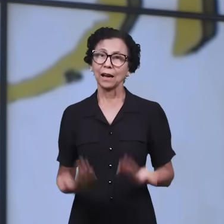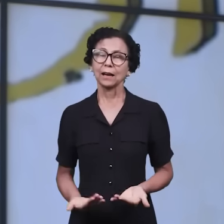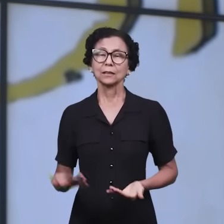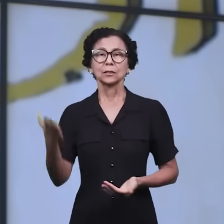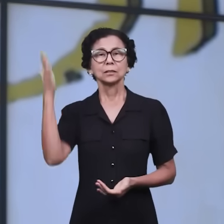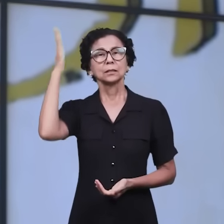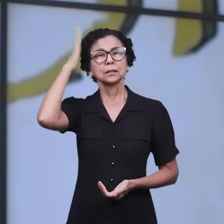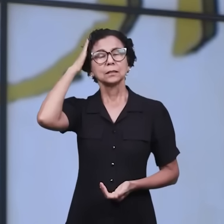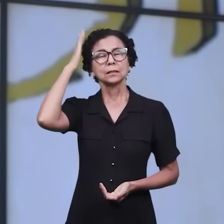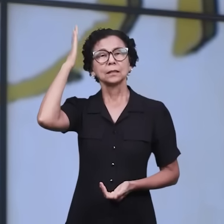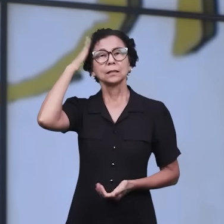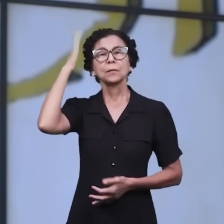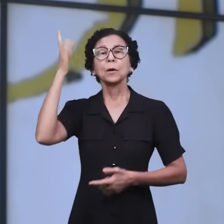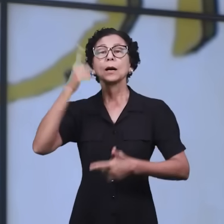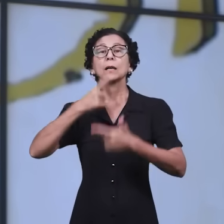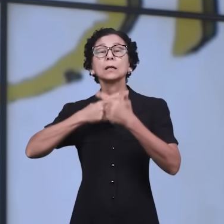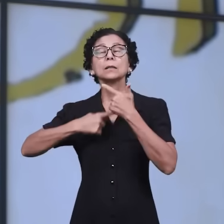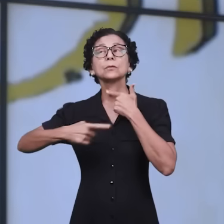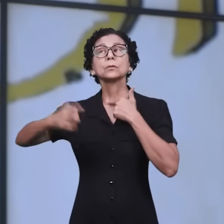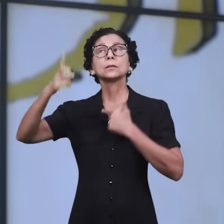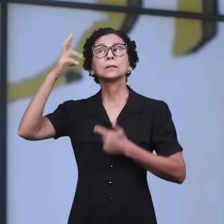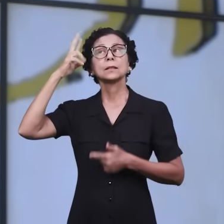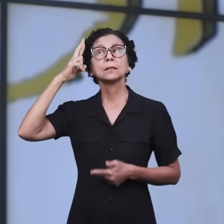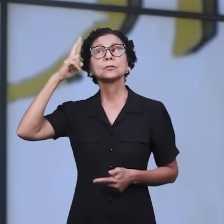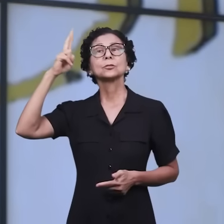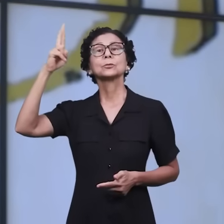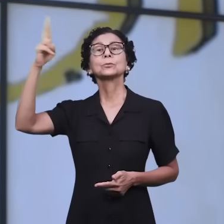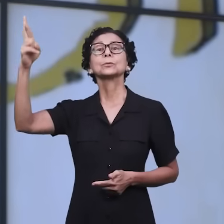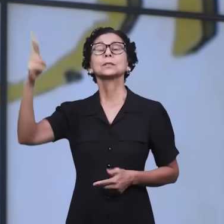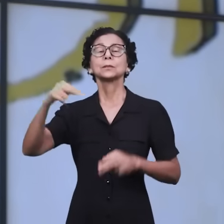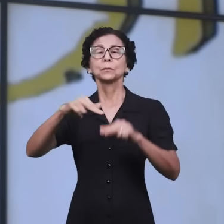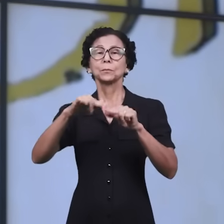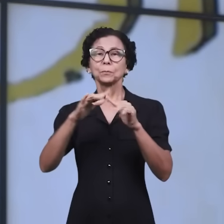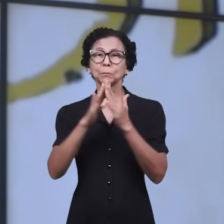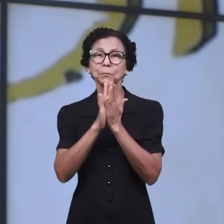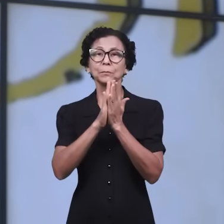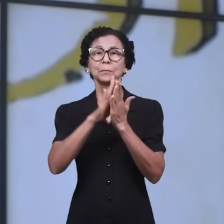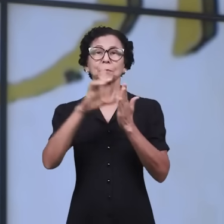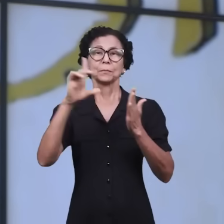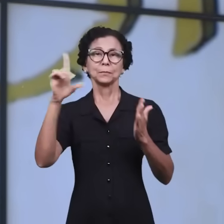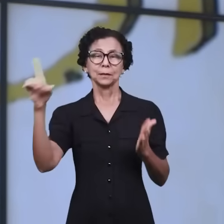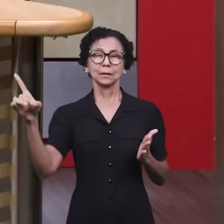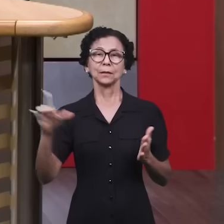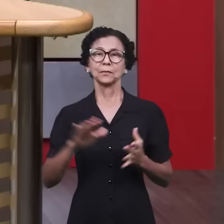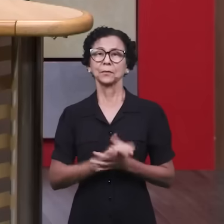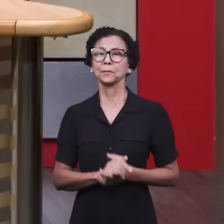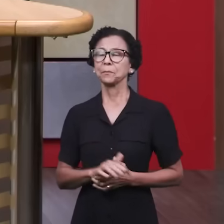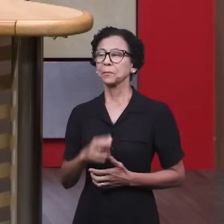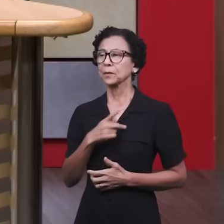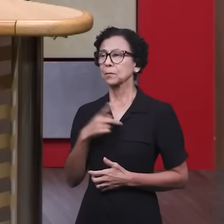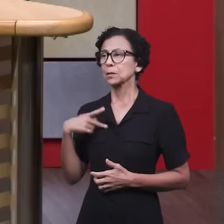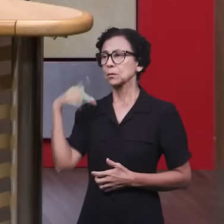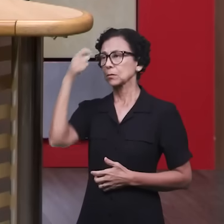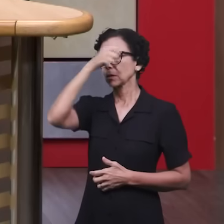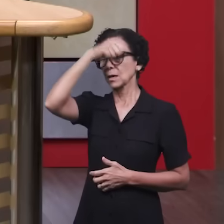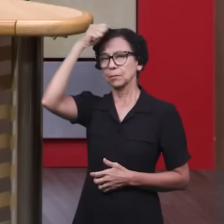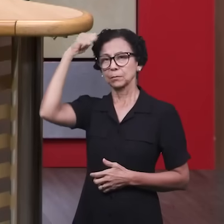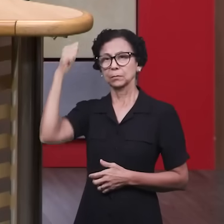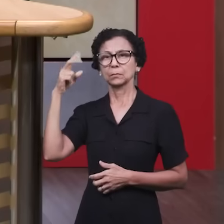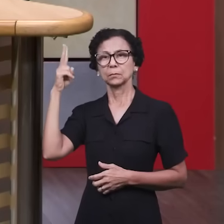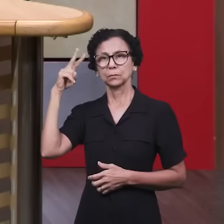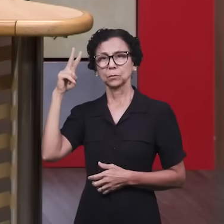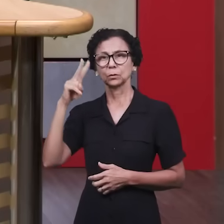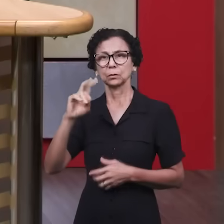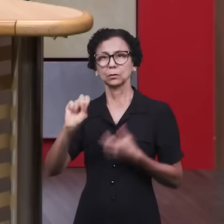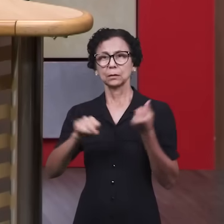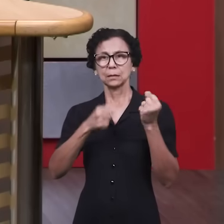propósito do Senhor, aquilo que ela tem para nos falar, para nos dirigir. Amadeu lembrou aí do texto em Salmo